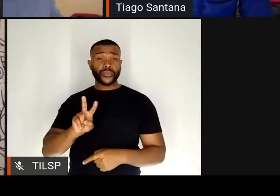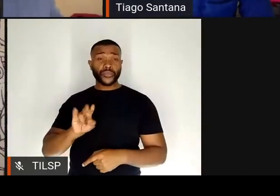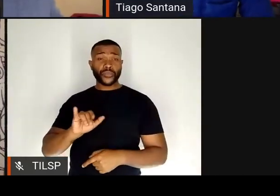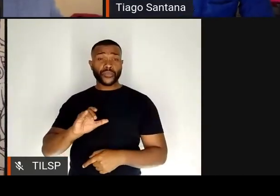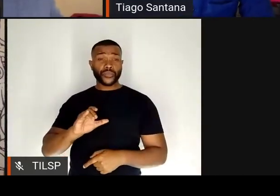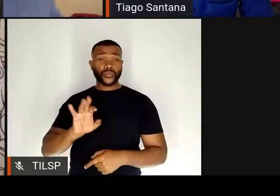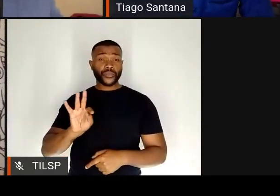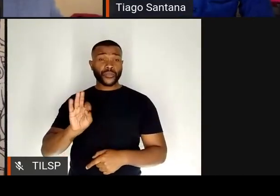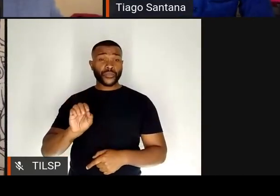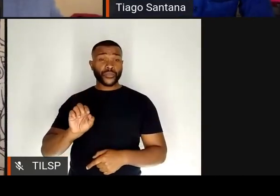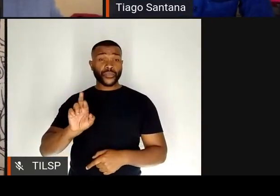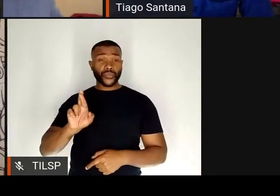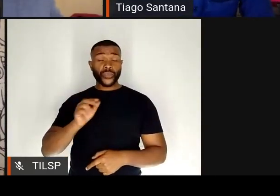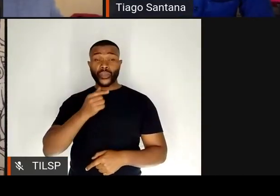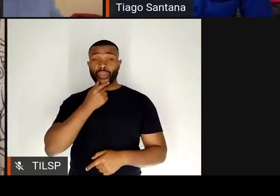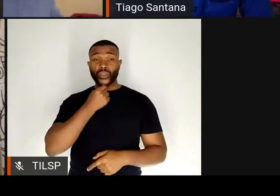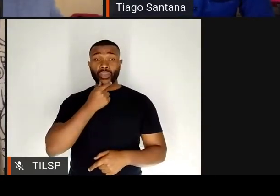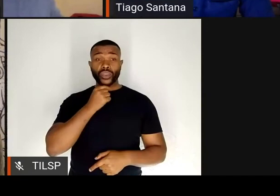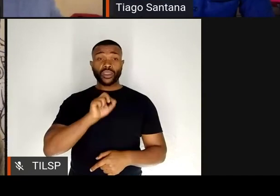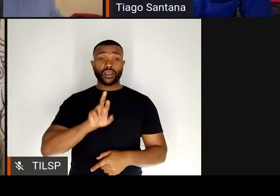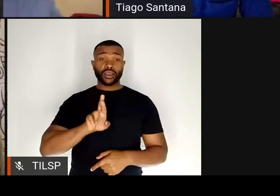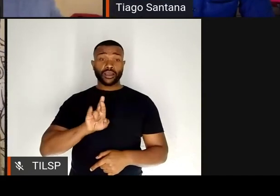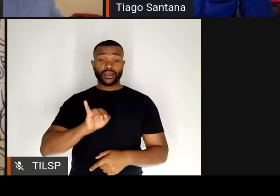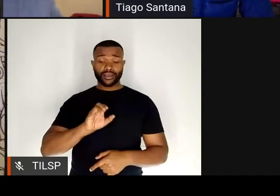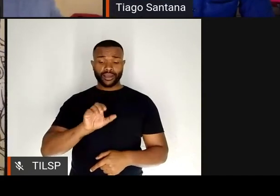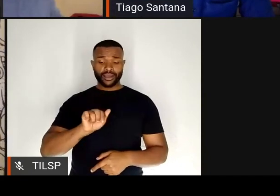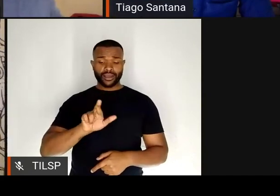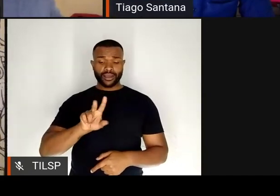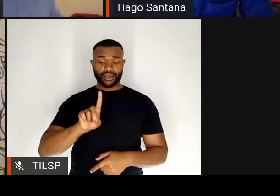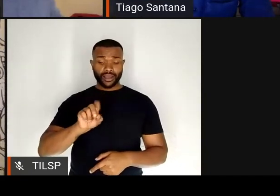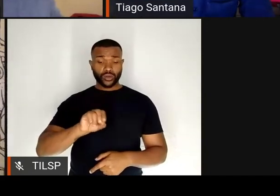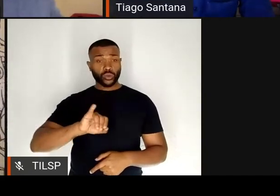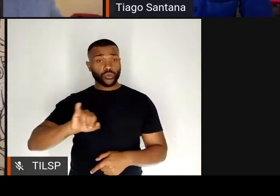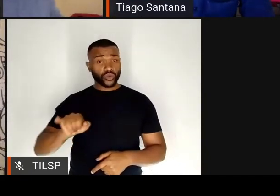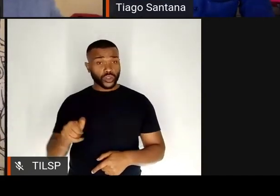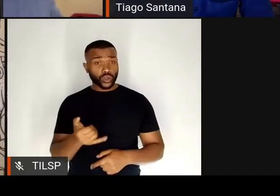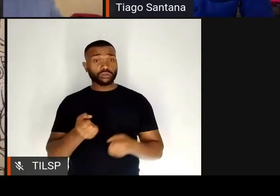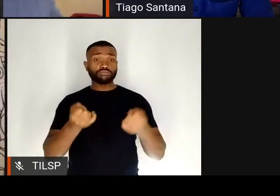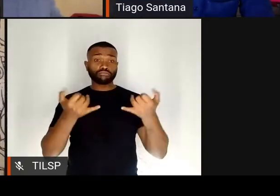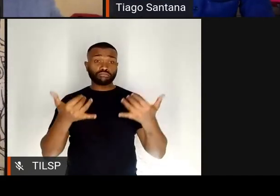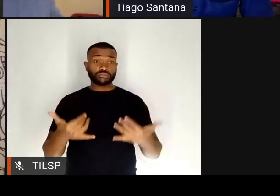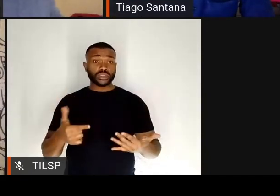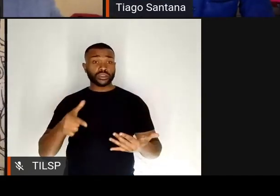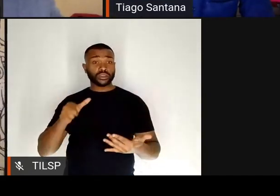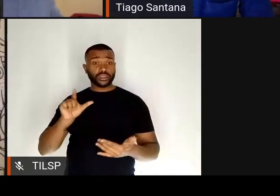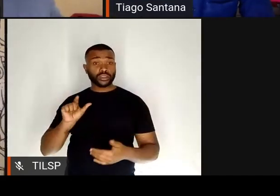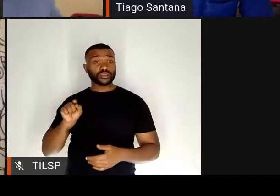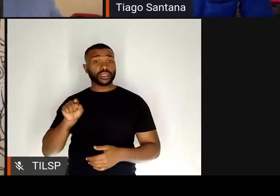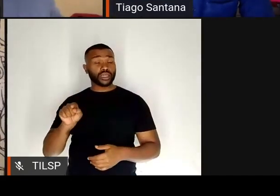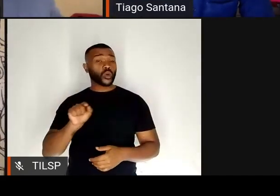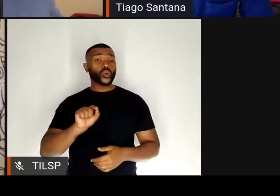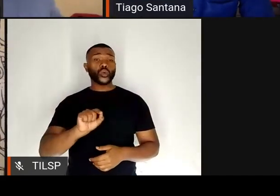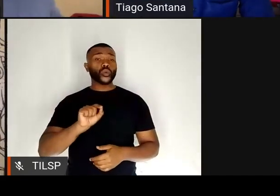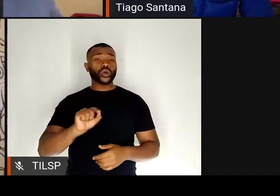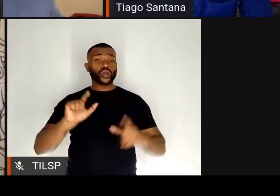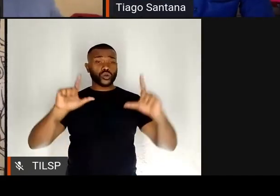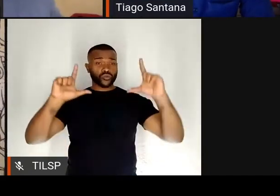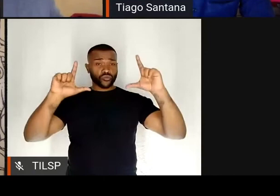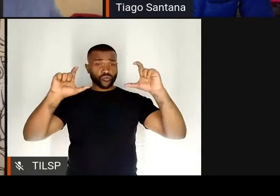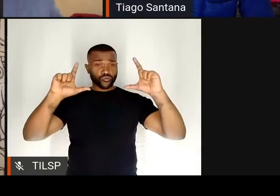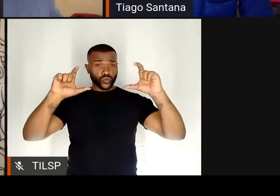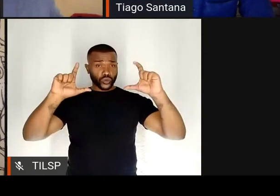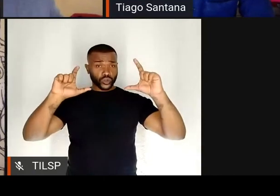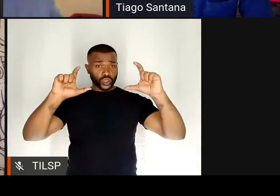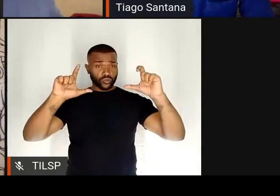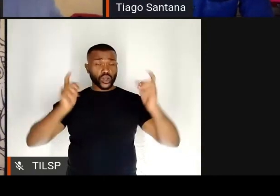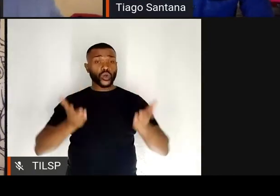Beliel diz, aproveitando o que eu havia falado antes, ele diz, uma fotografia remota que hoje já